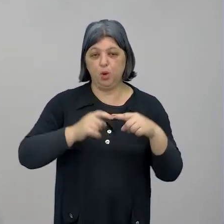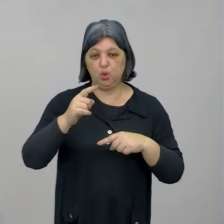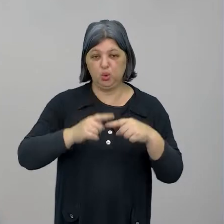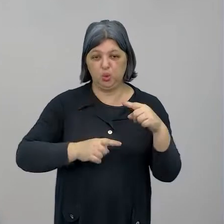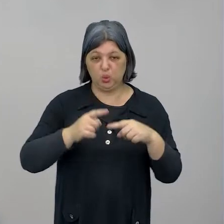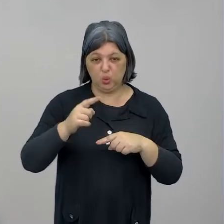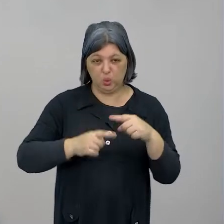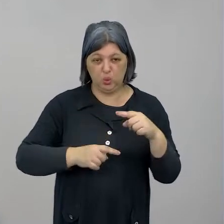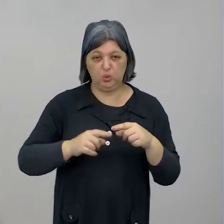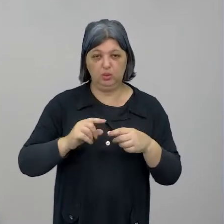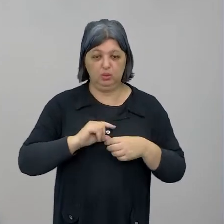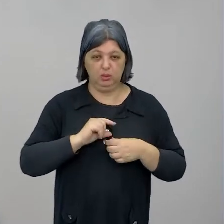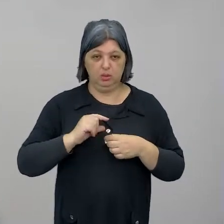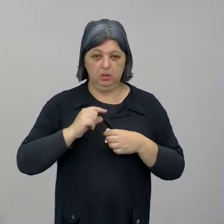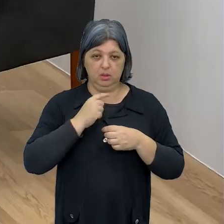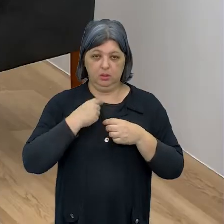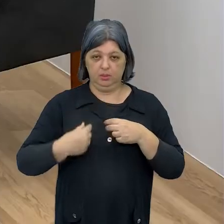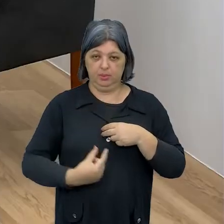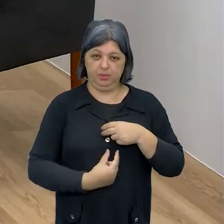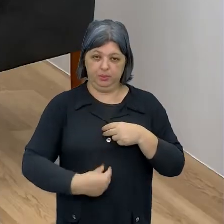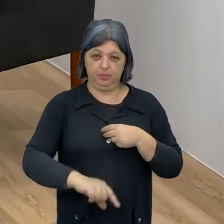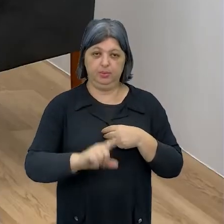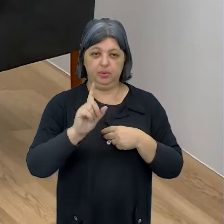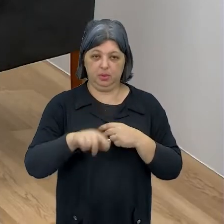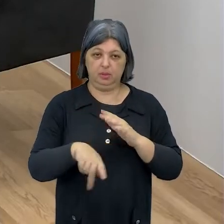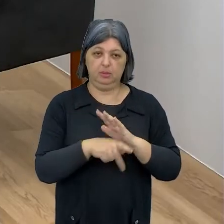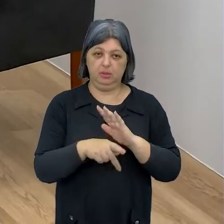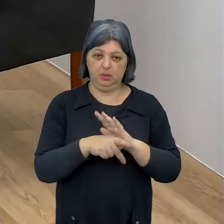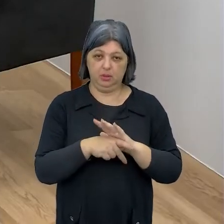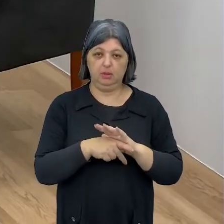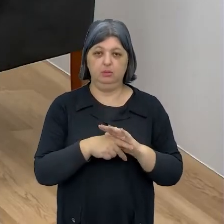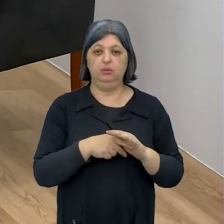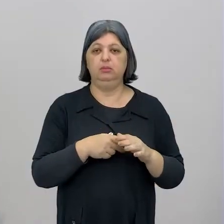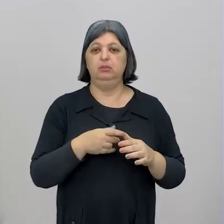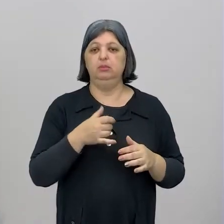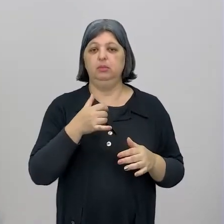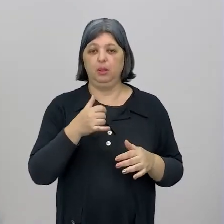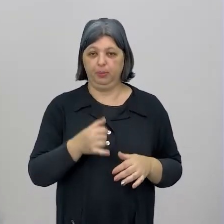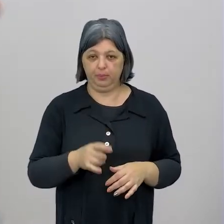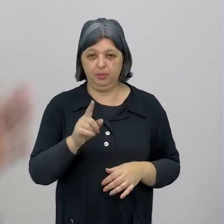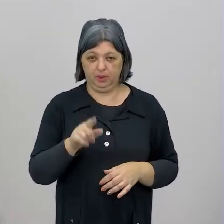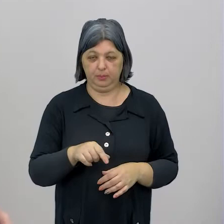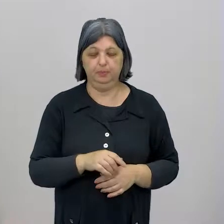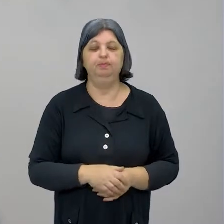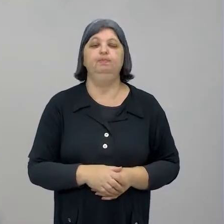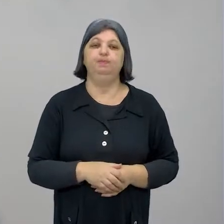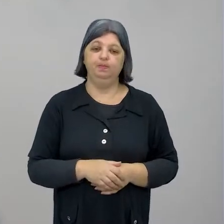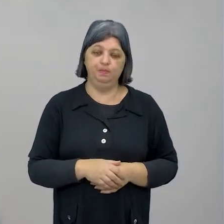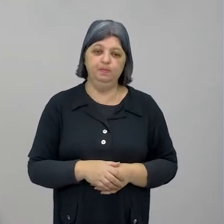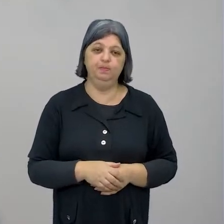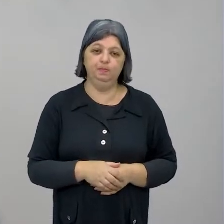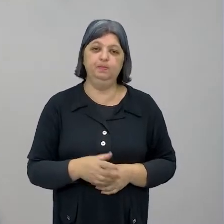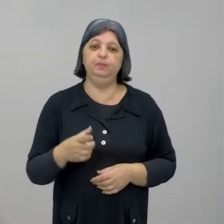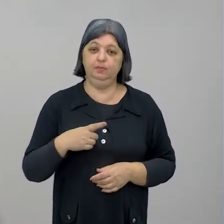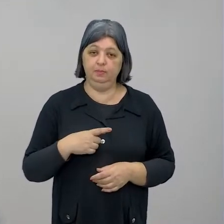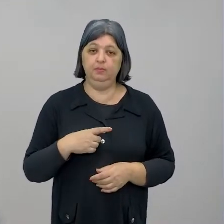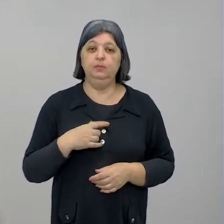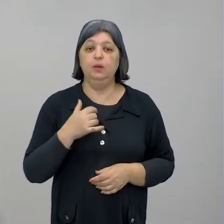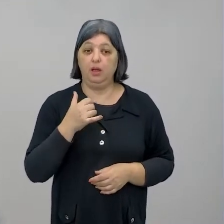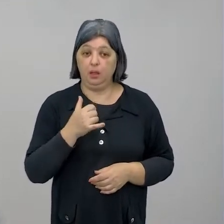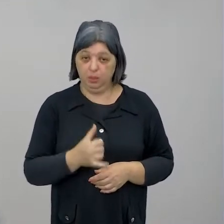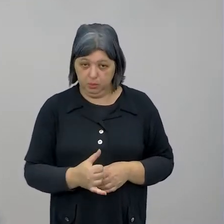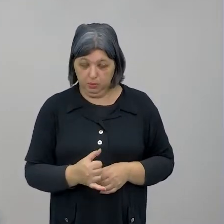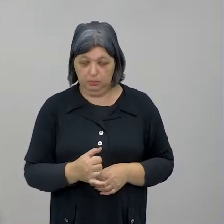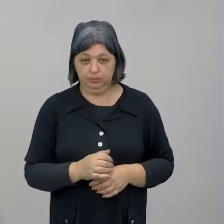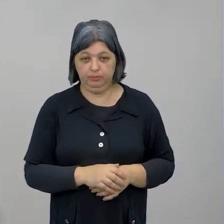Da digestão que a gente elimina. Você está falando aí de dejetos orgânicos, quando a gente vai ao banheiro, é isso? Exatamente, né? Então as fezes, né,